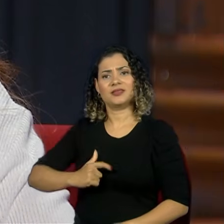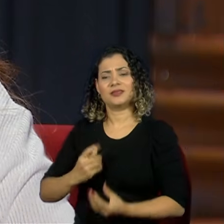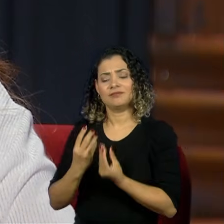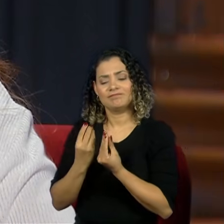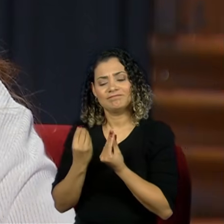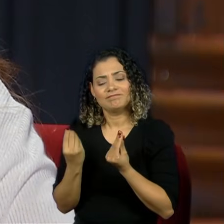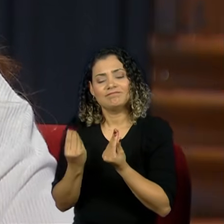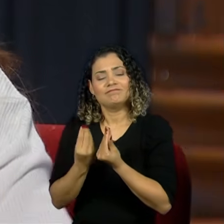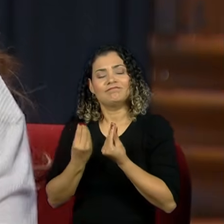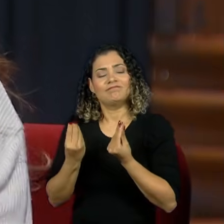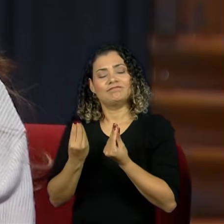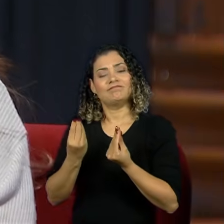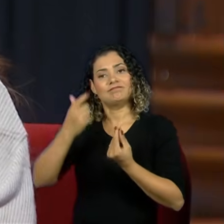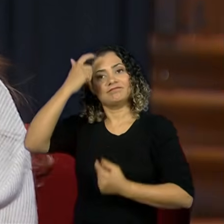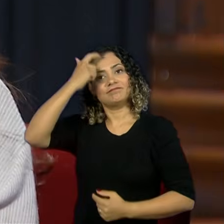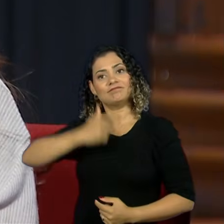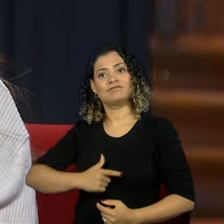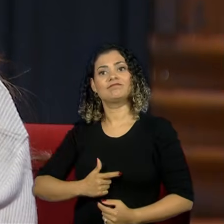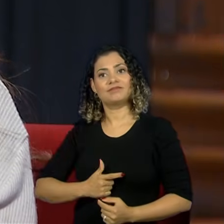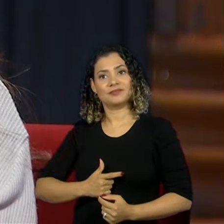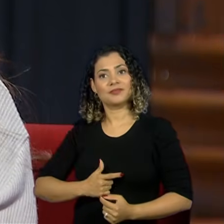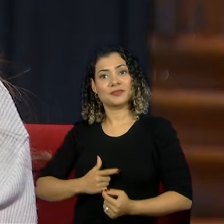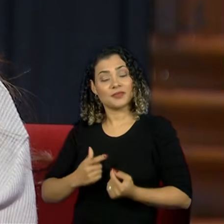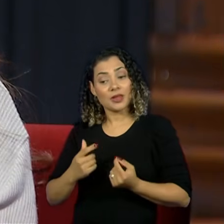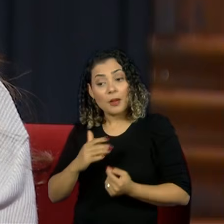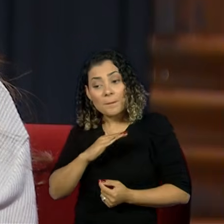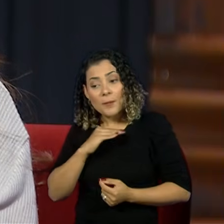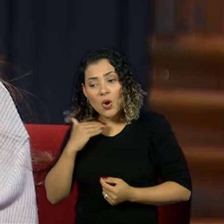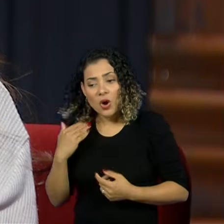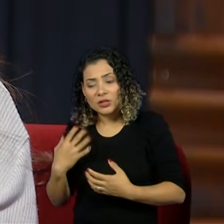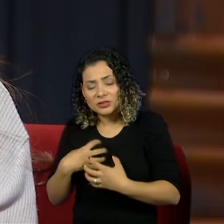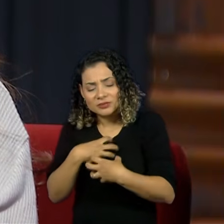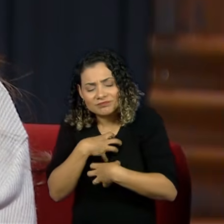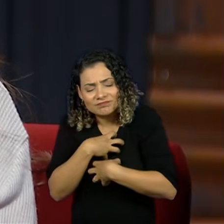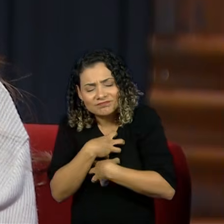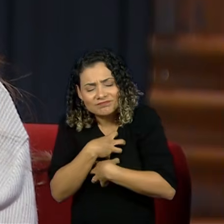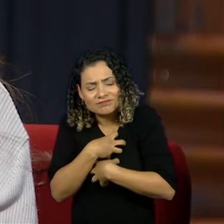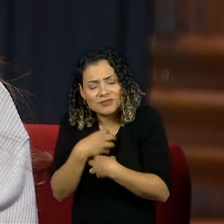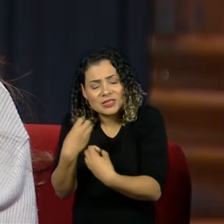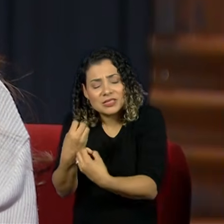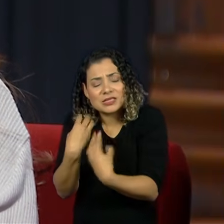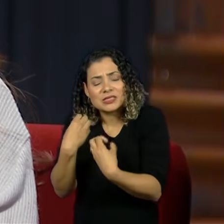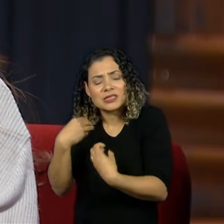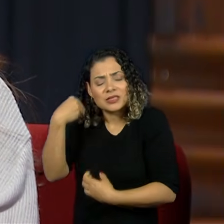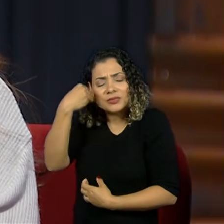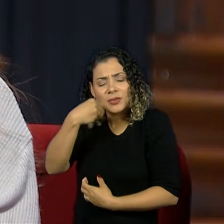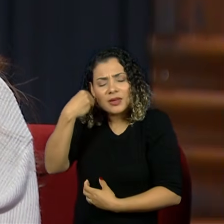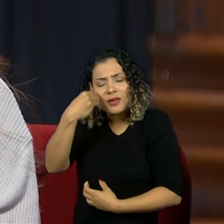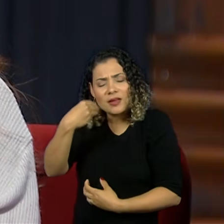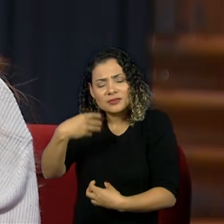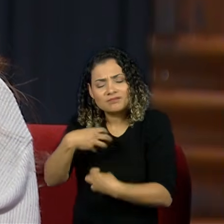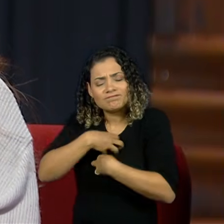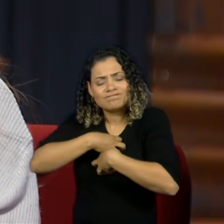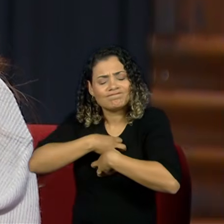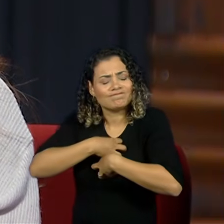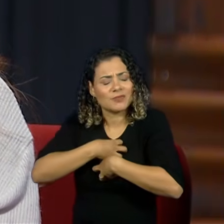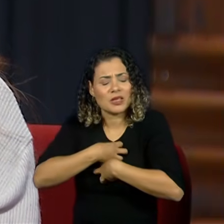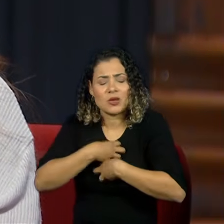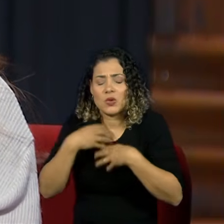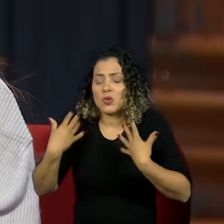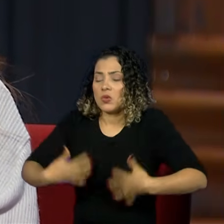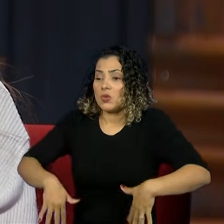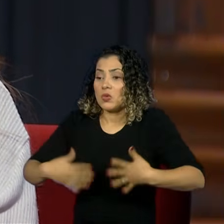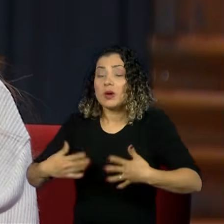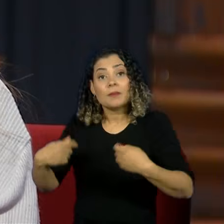delicadeza. Que a sensibilidade que a morte nos ensina a experimentar é algo que a gente deveria ter o